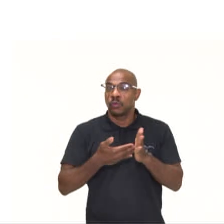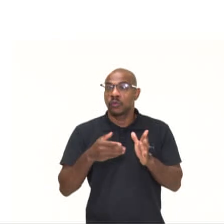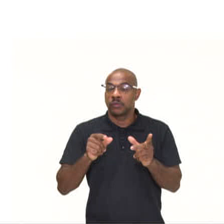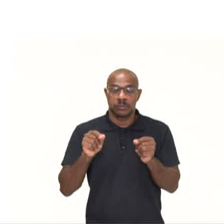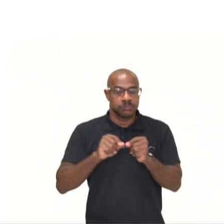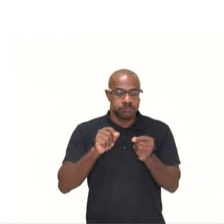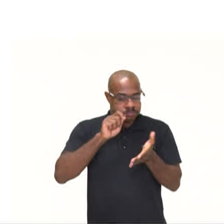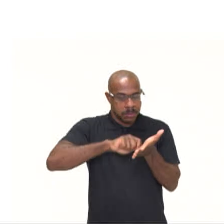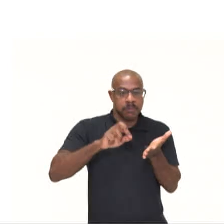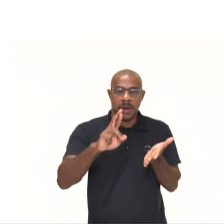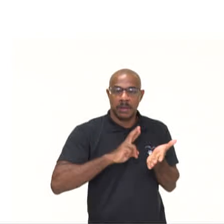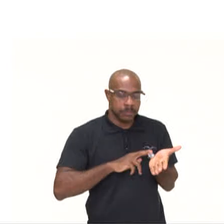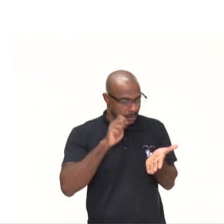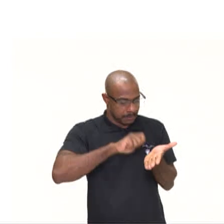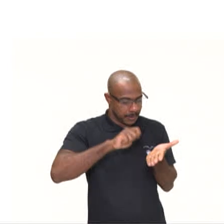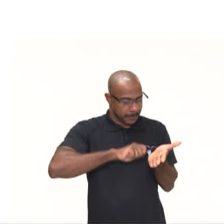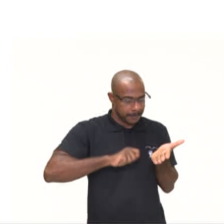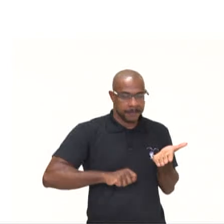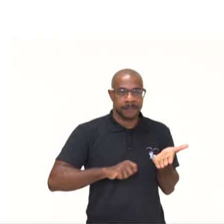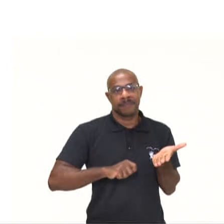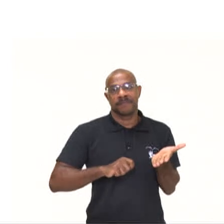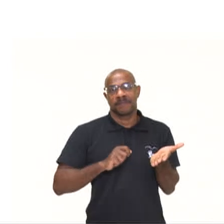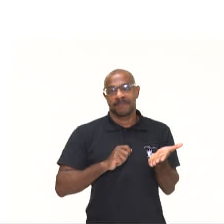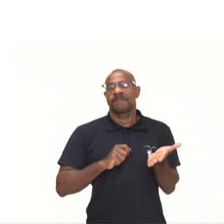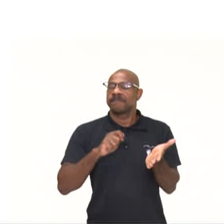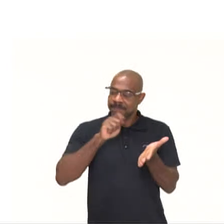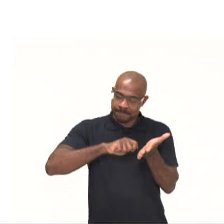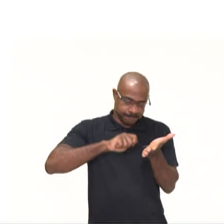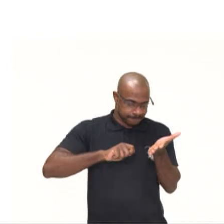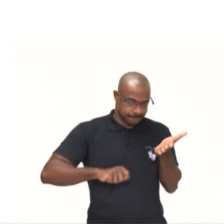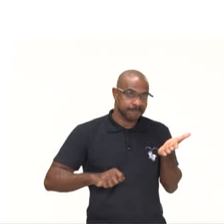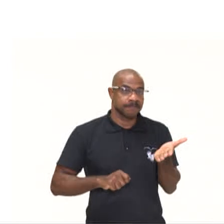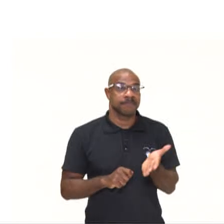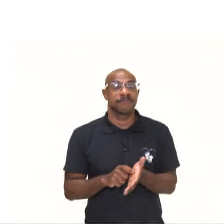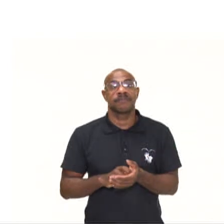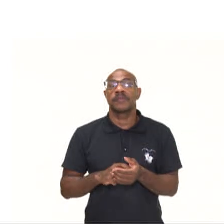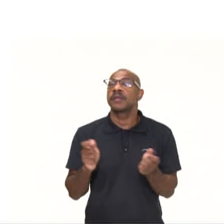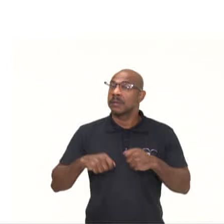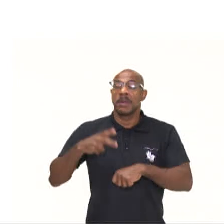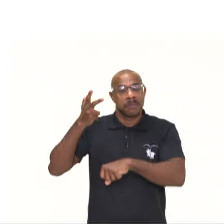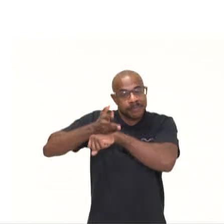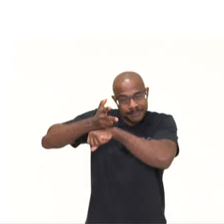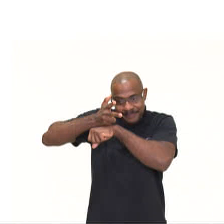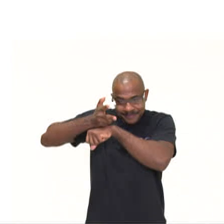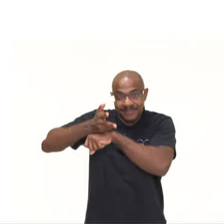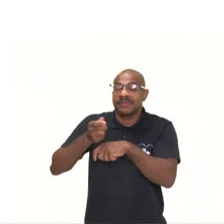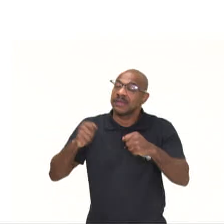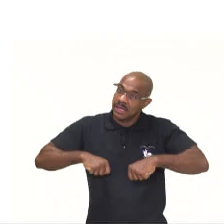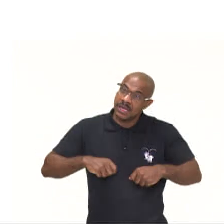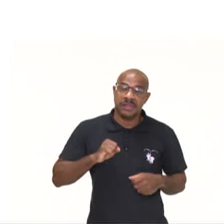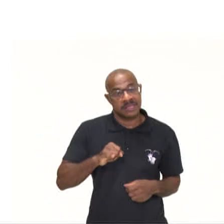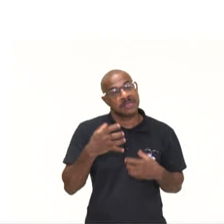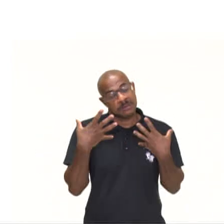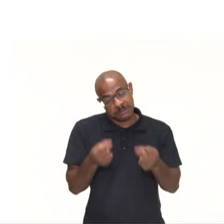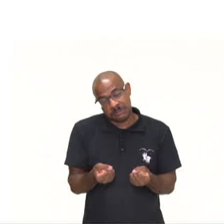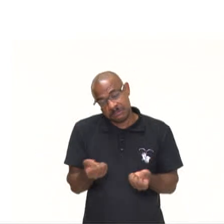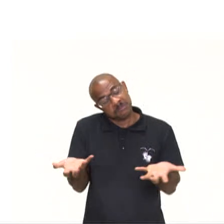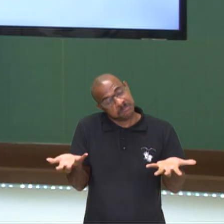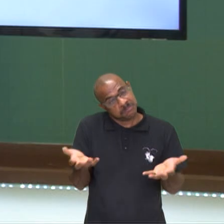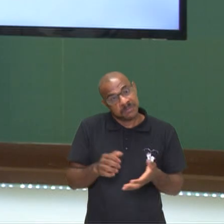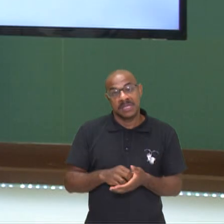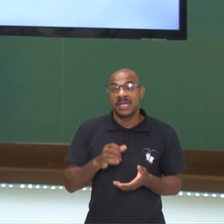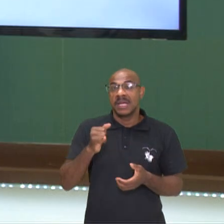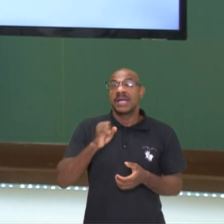o que disserem a nota falando vai montando não tô falando gravar entrevista caso entrevistado de